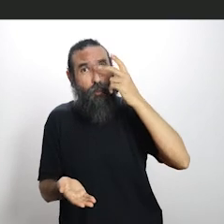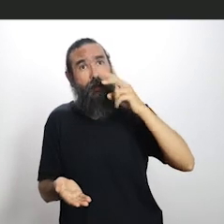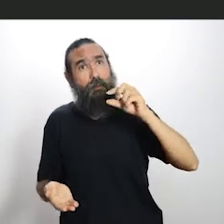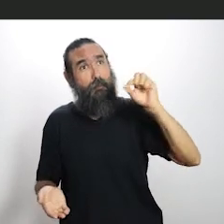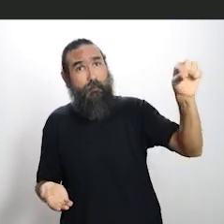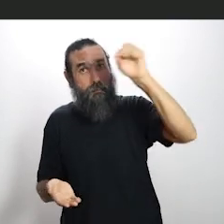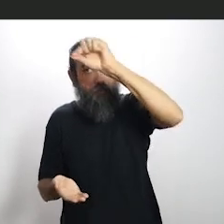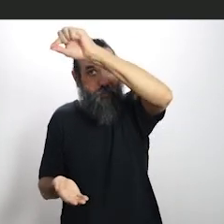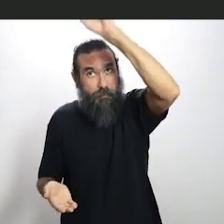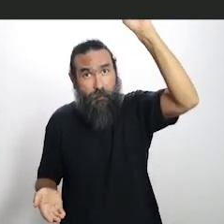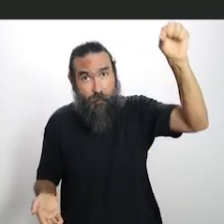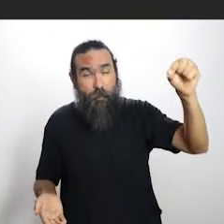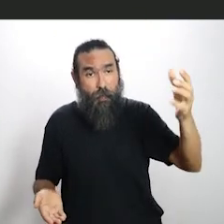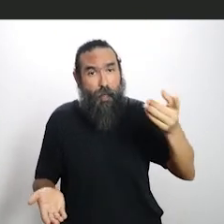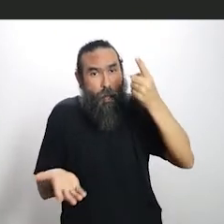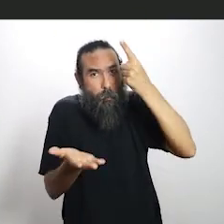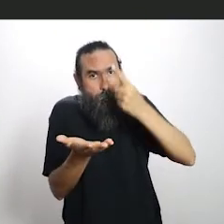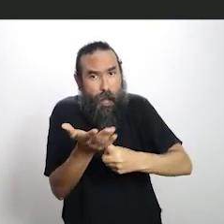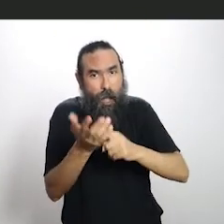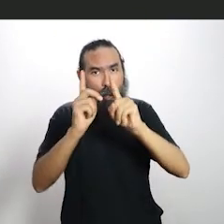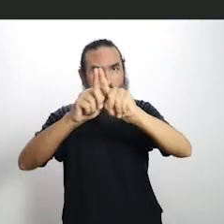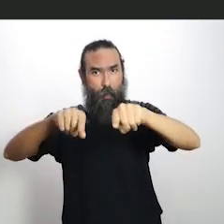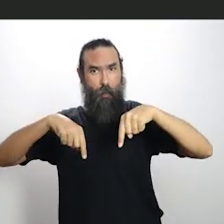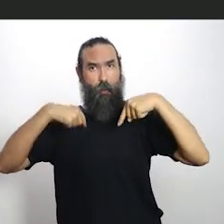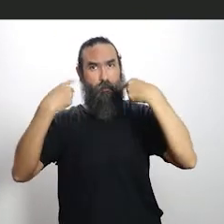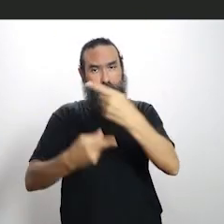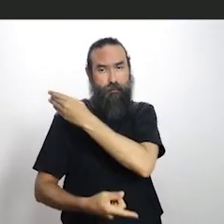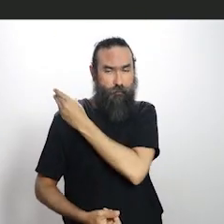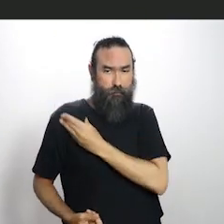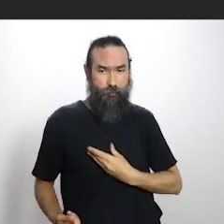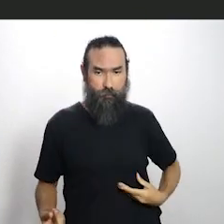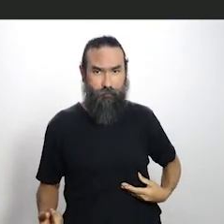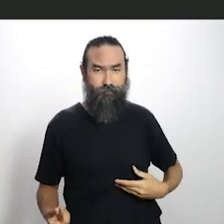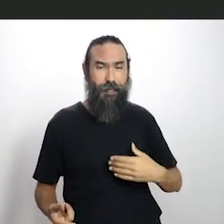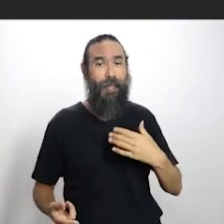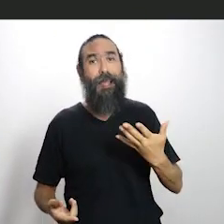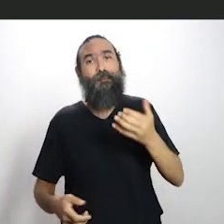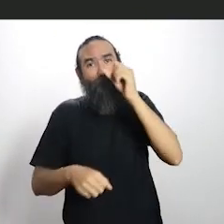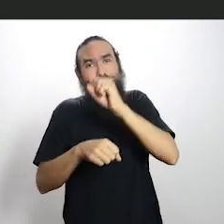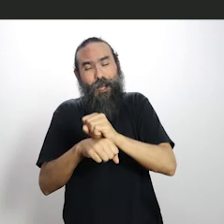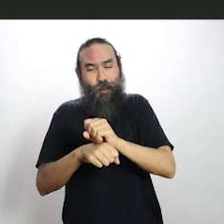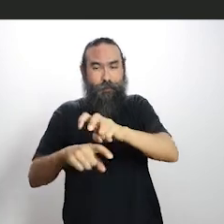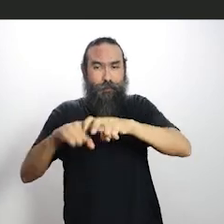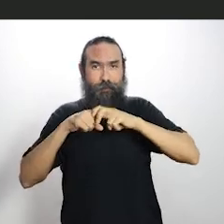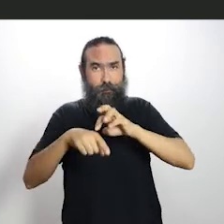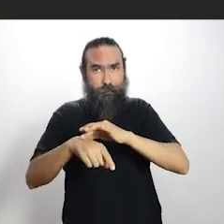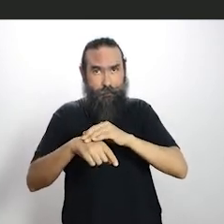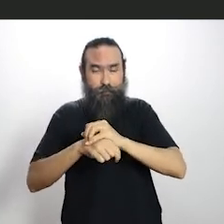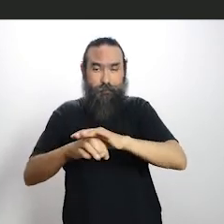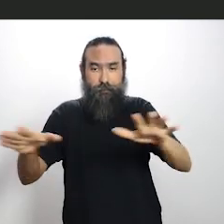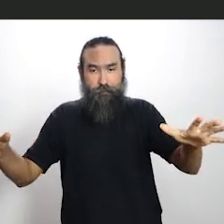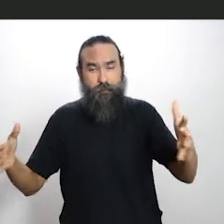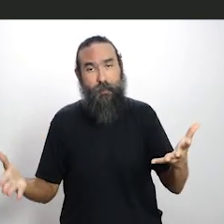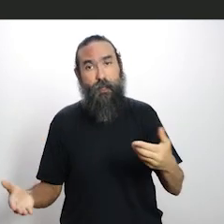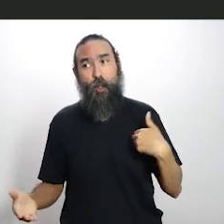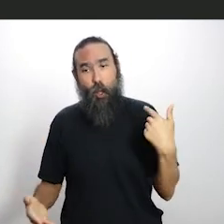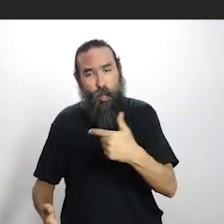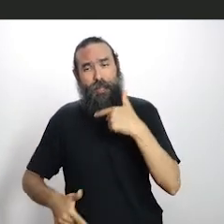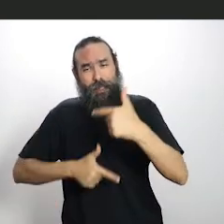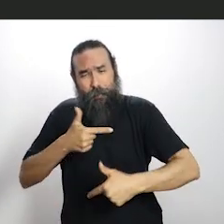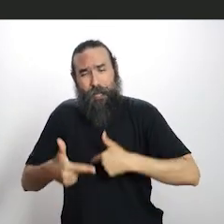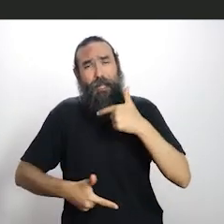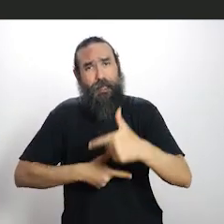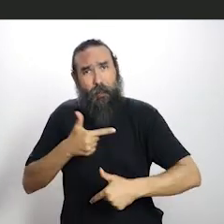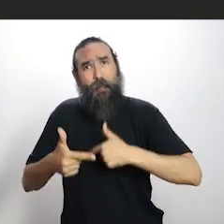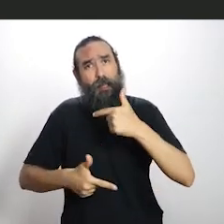com a Federação Goiânia dos Municípios com a Confederação Nacional dos Municípios os principais municípios aqui